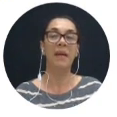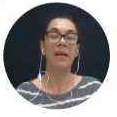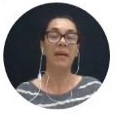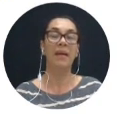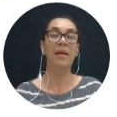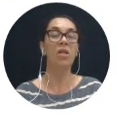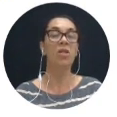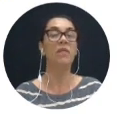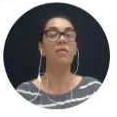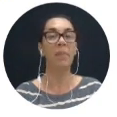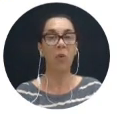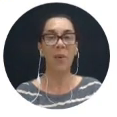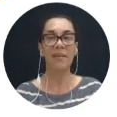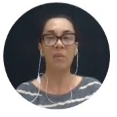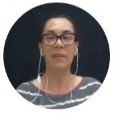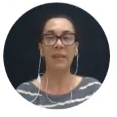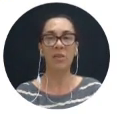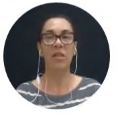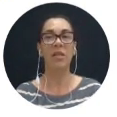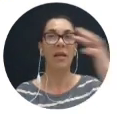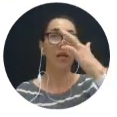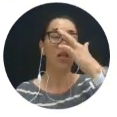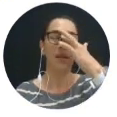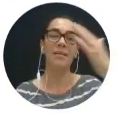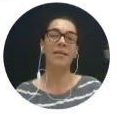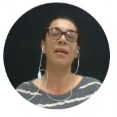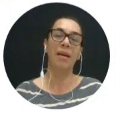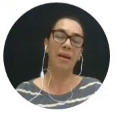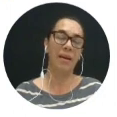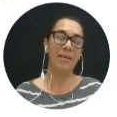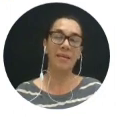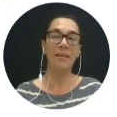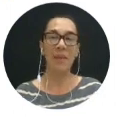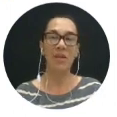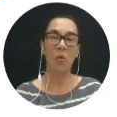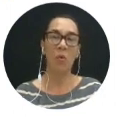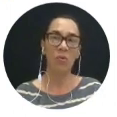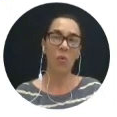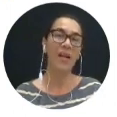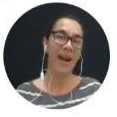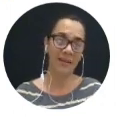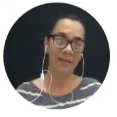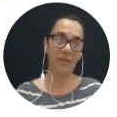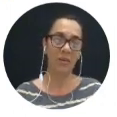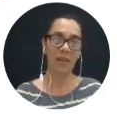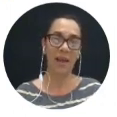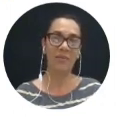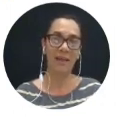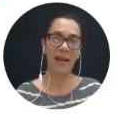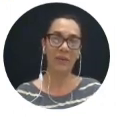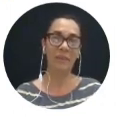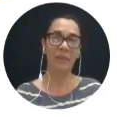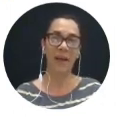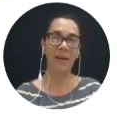SAEB e que a gente teve uma preocupação grande de trazer exatamente com o olhar do que